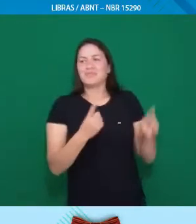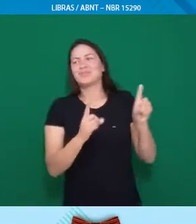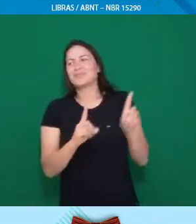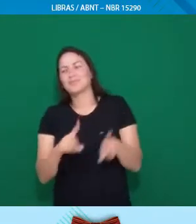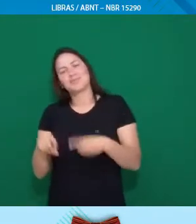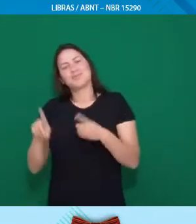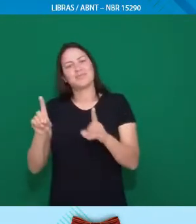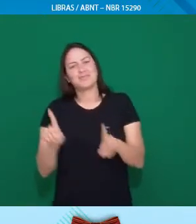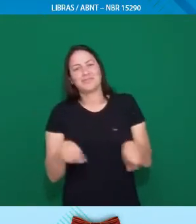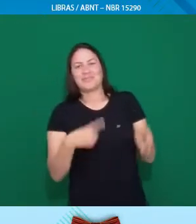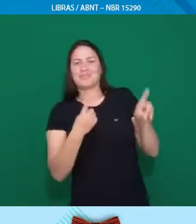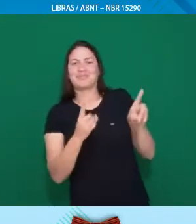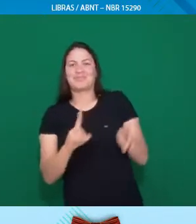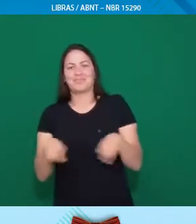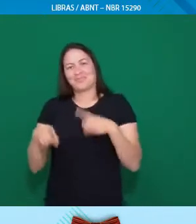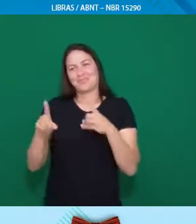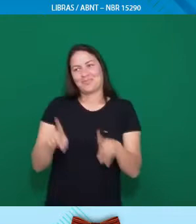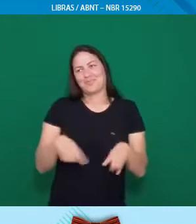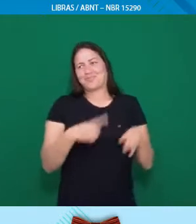E aí